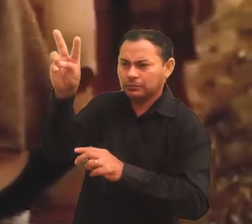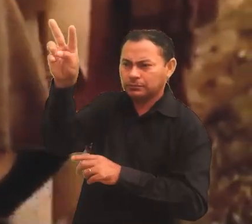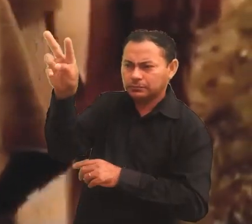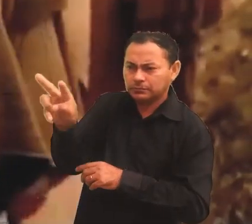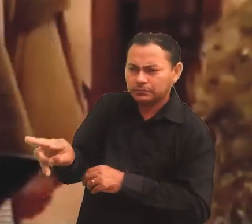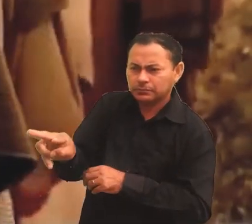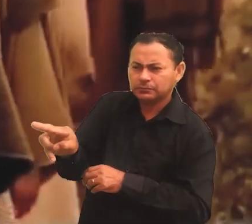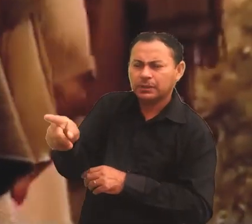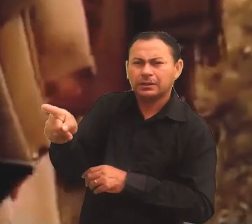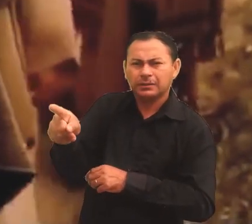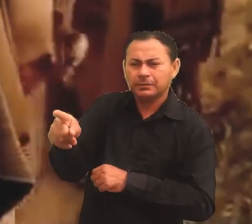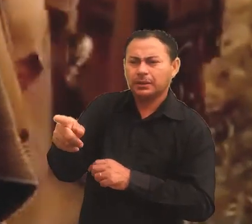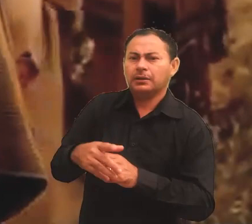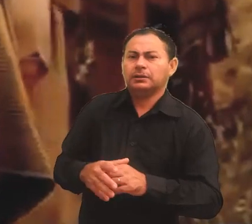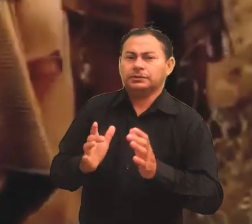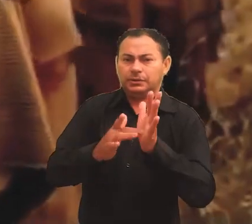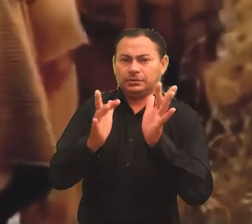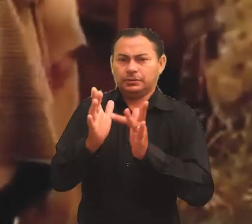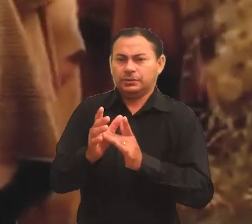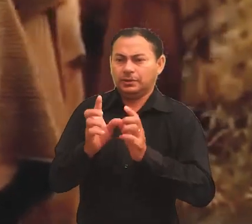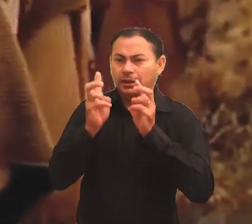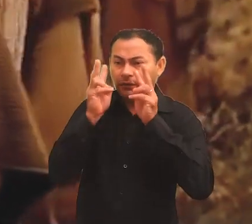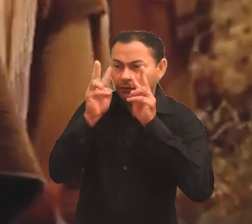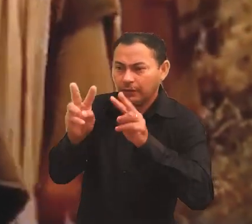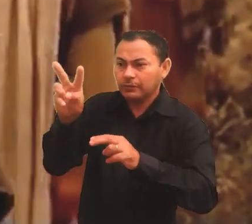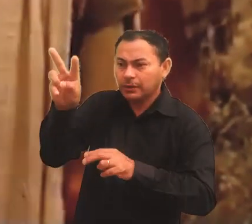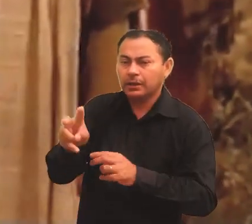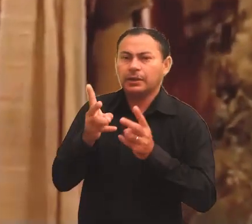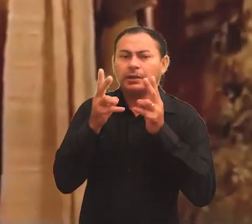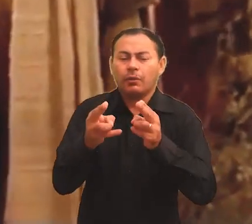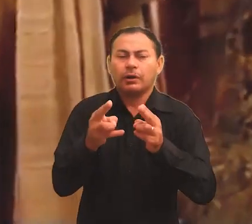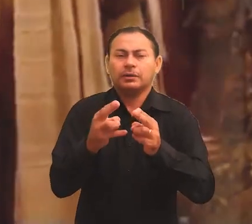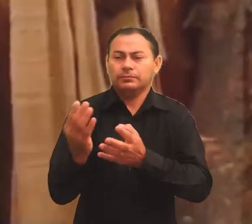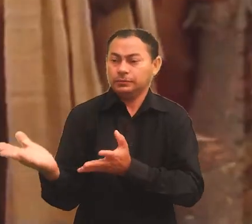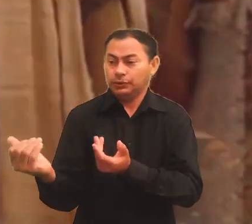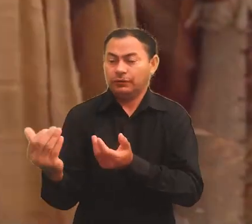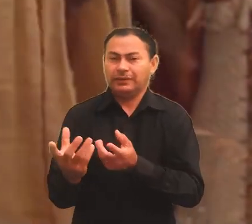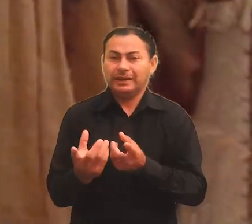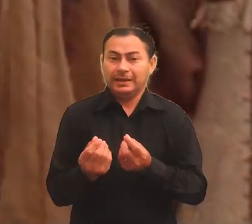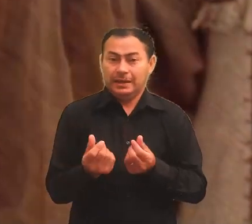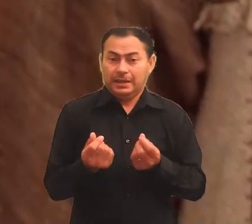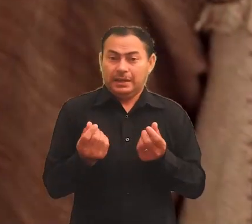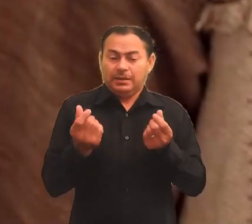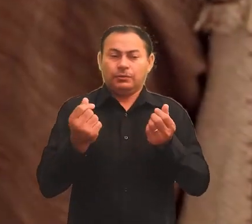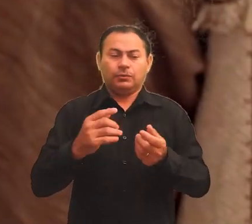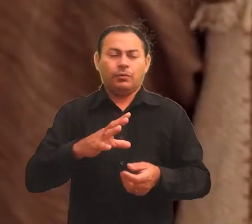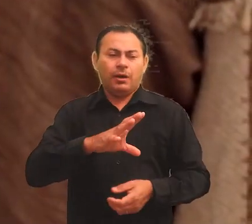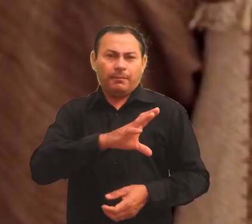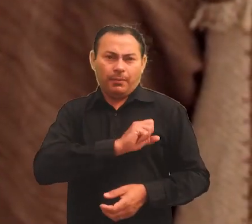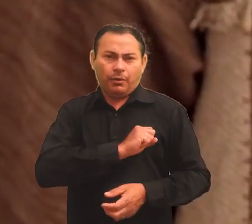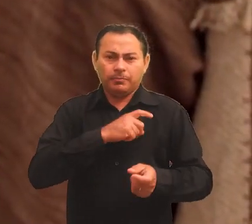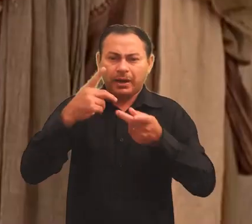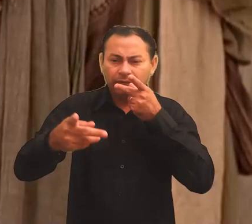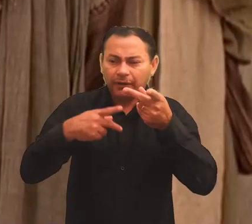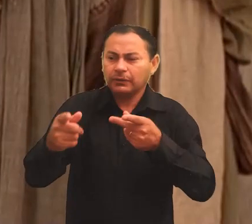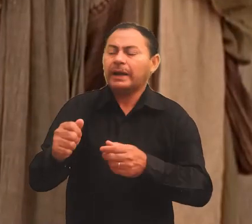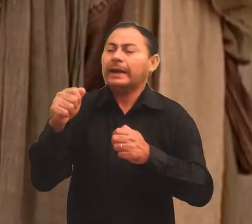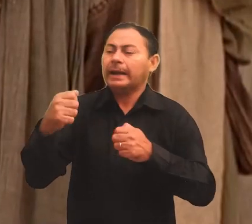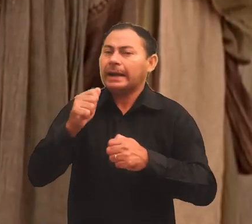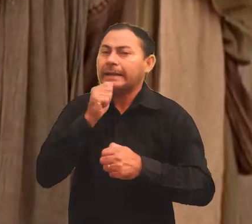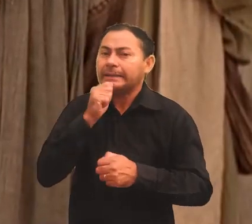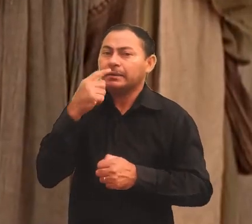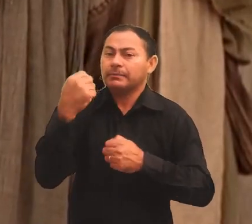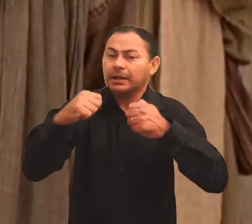ele. Talvez Jesus tenha olhado para ele da mesma maneira como olhou para aquele jovem rico, quando o amou e disse-lhe que ele